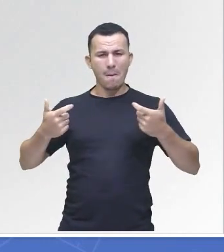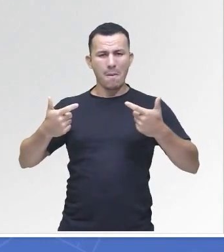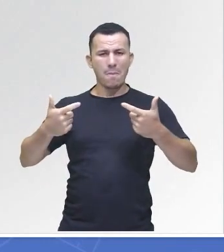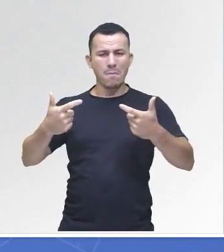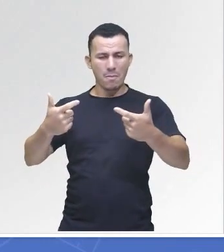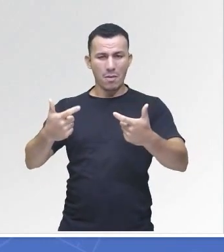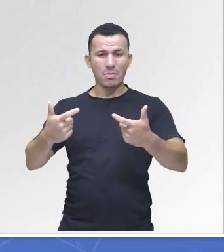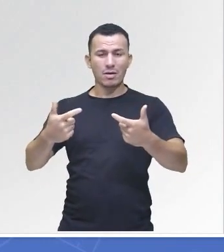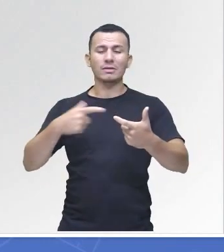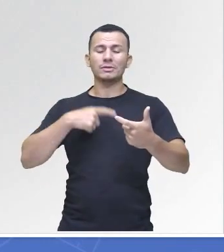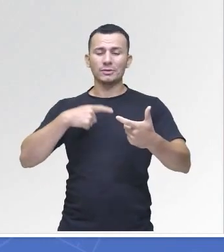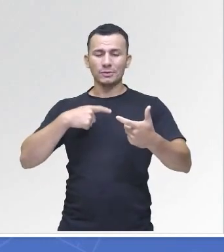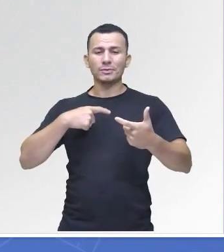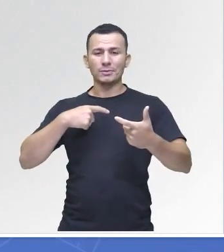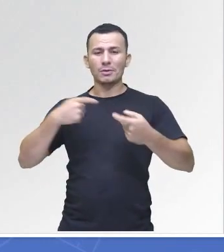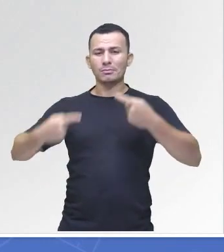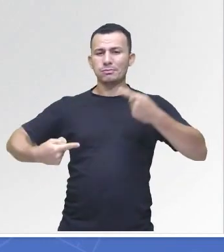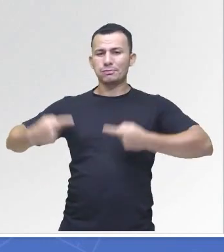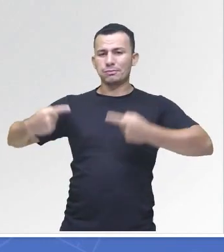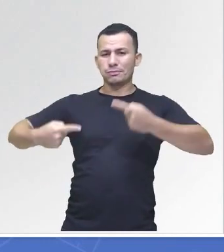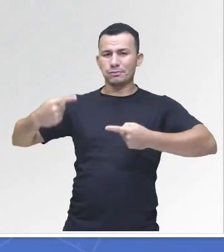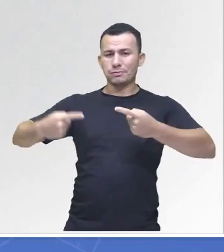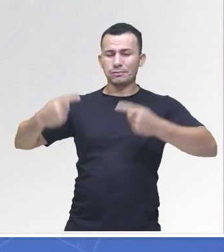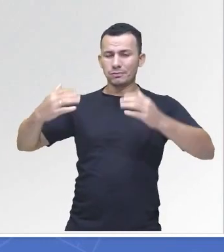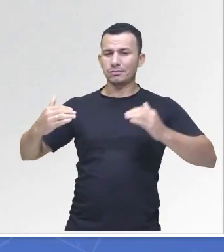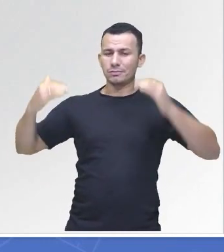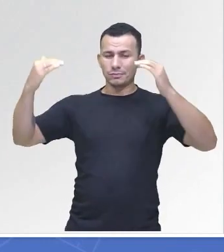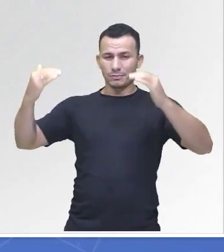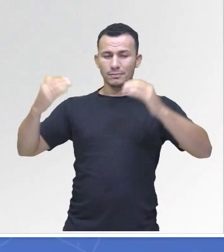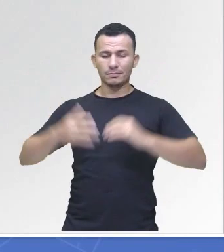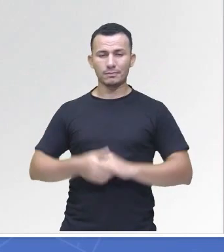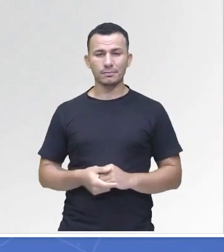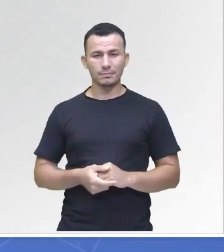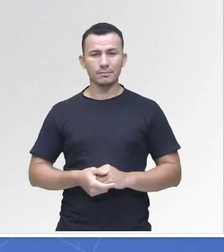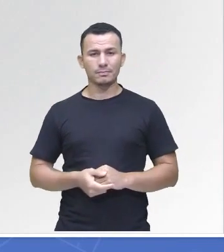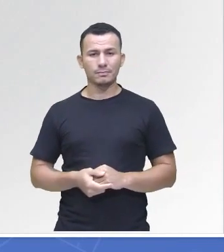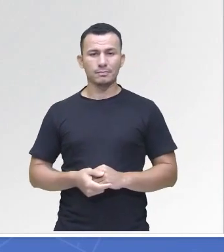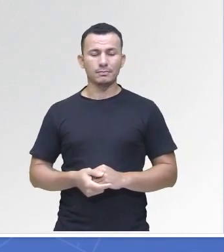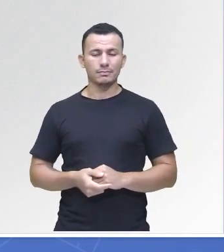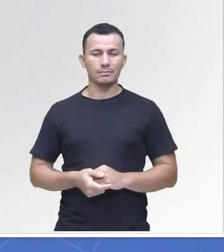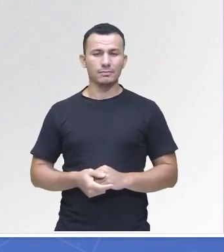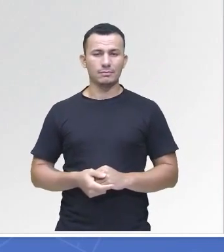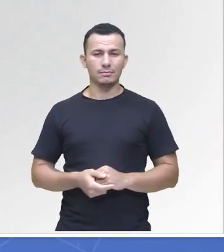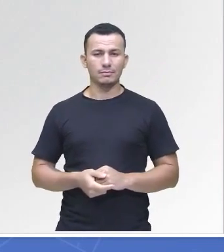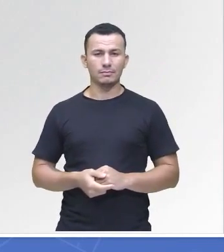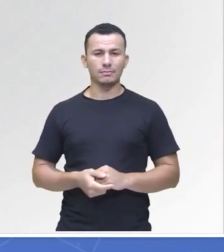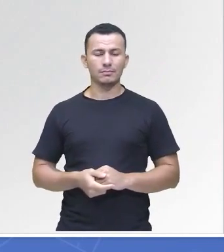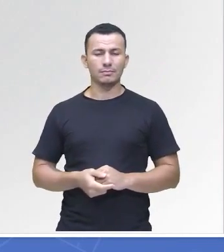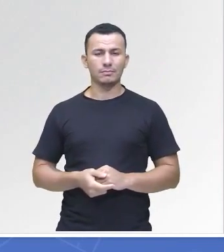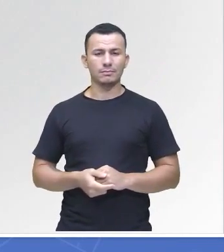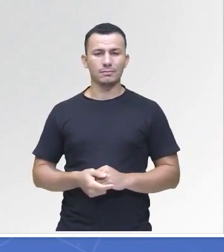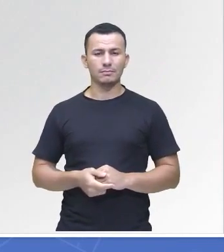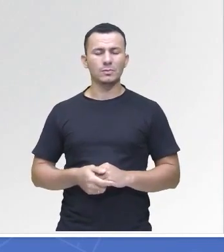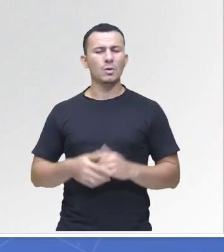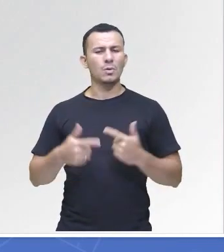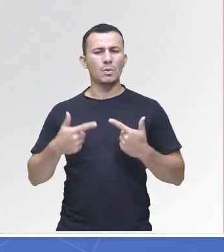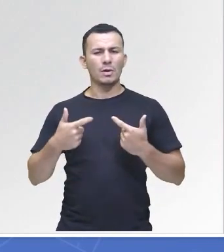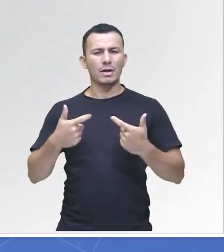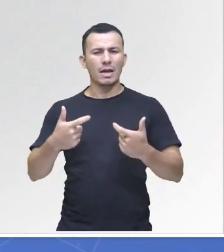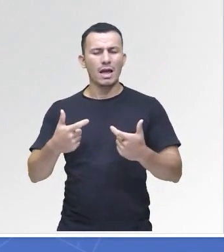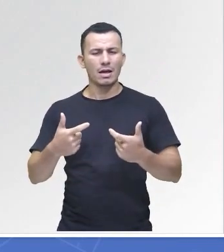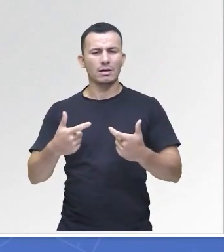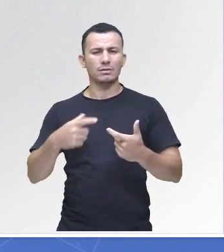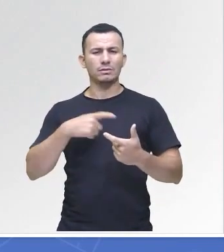pontos de atrito entre as grandes potências. O que a gente tem aí nesse cenário pré-guerra? Nós temos aí